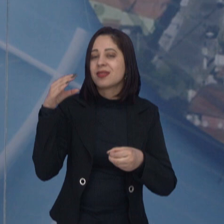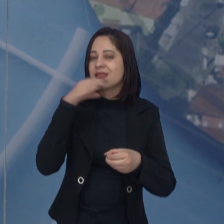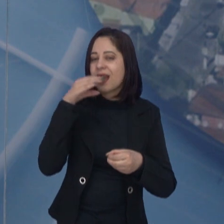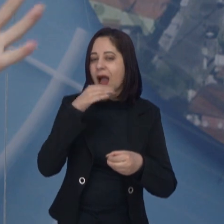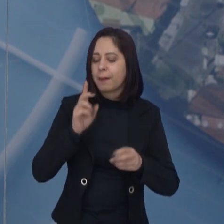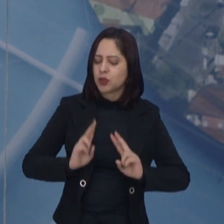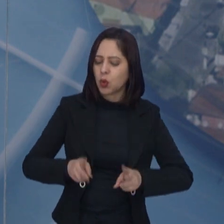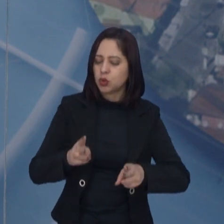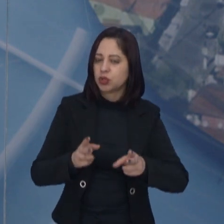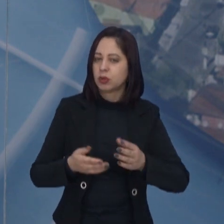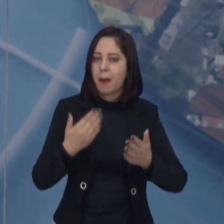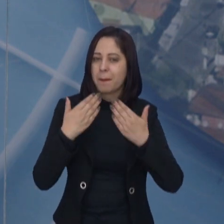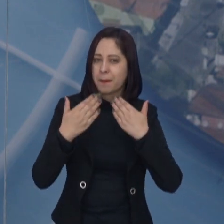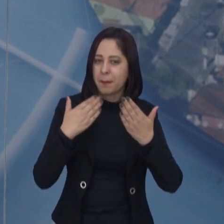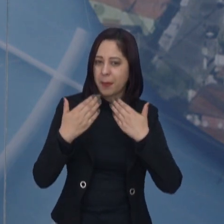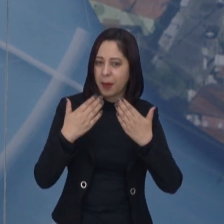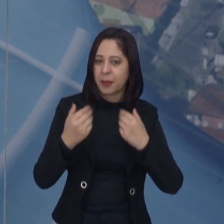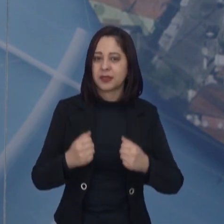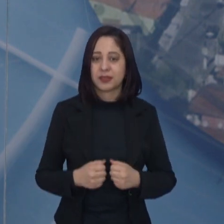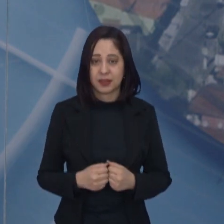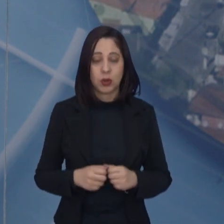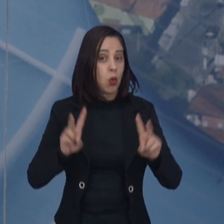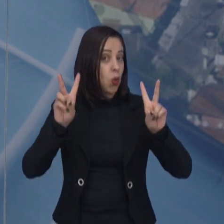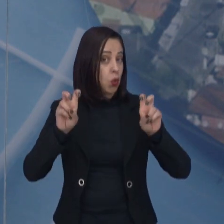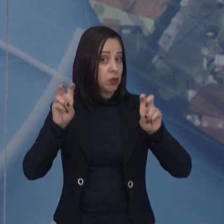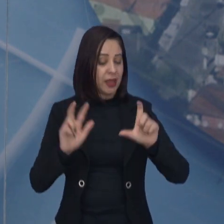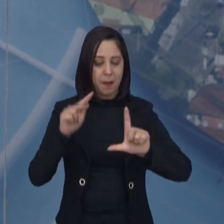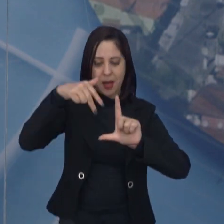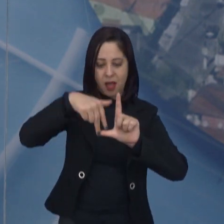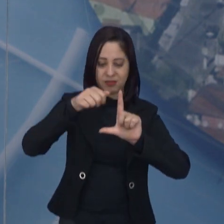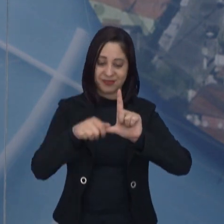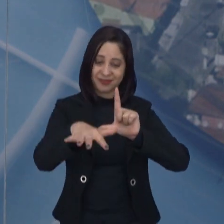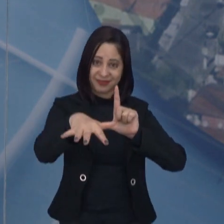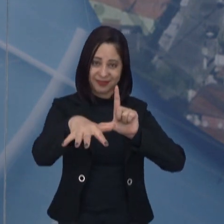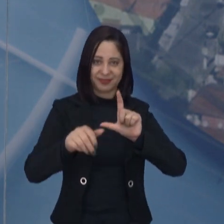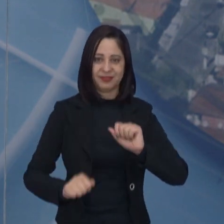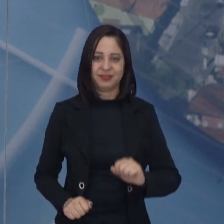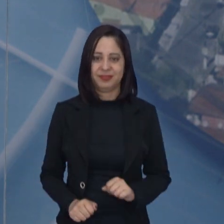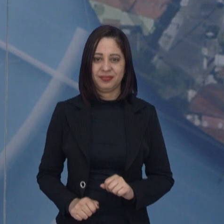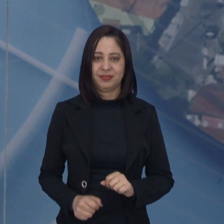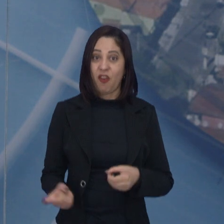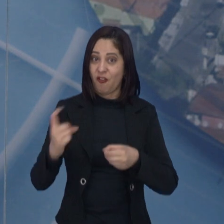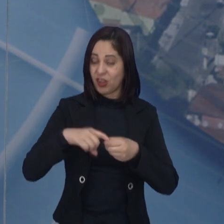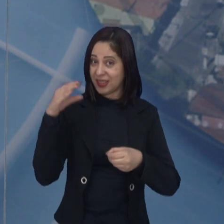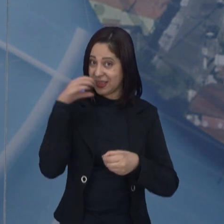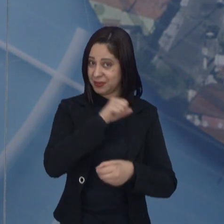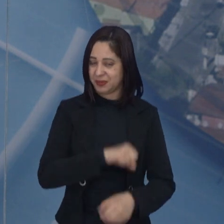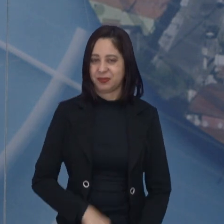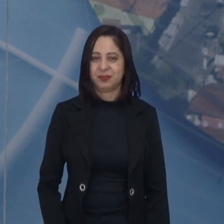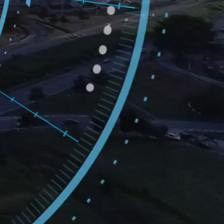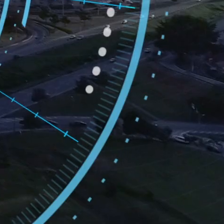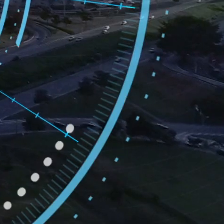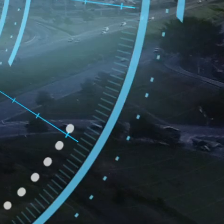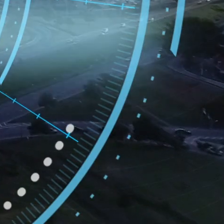retoma para concluir aqui esse bate-papo de hoje, que estamos falando sobre os influenciadores digitais. Voltamos já já.